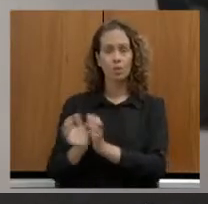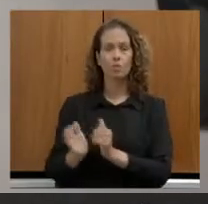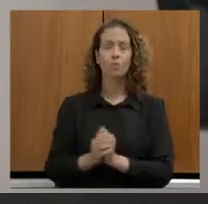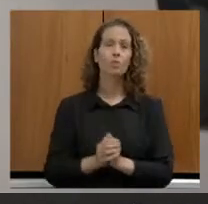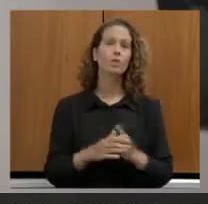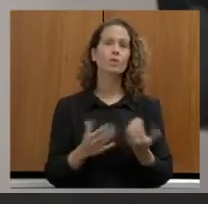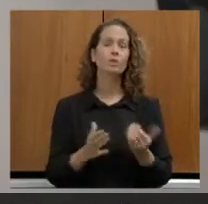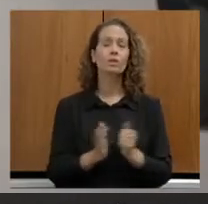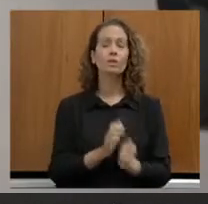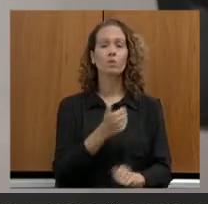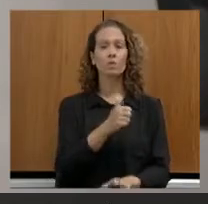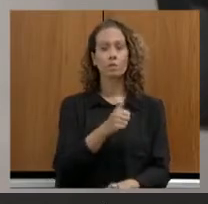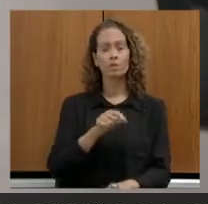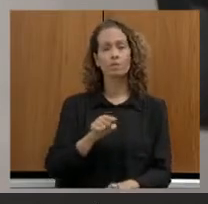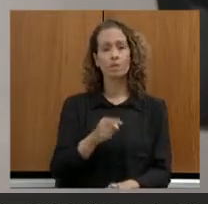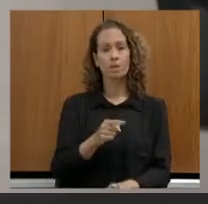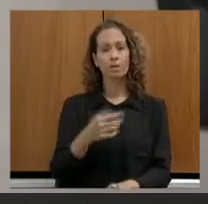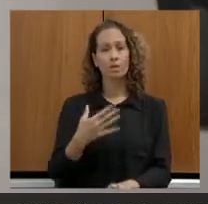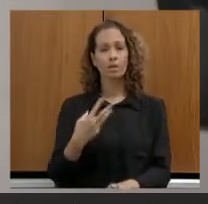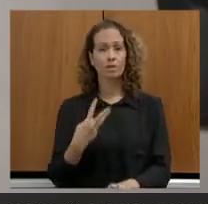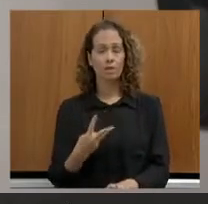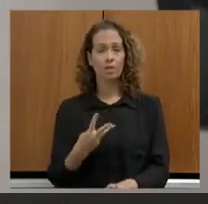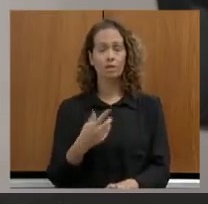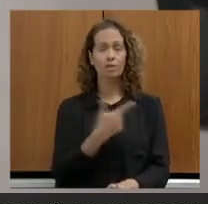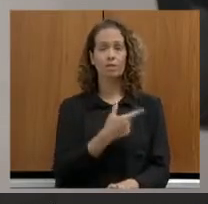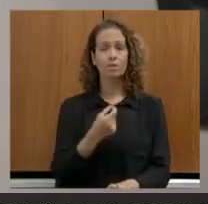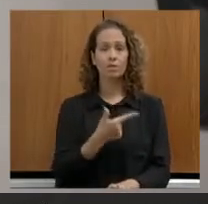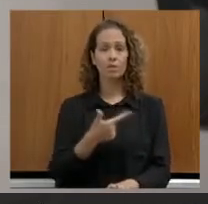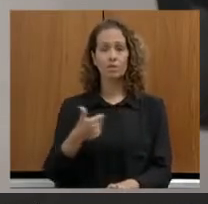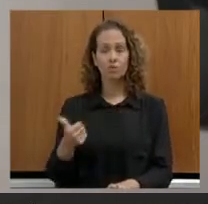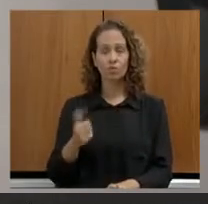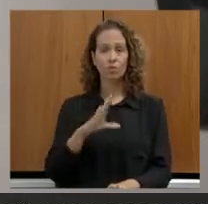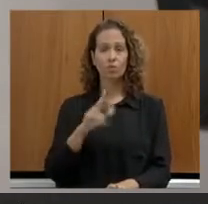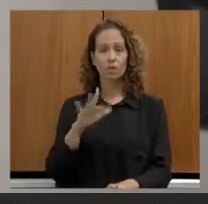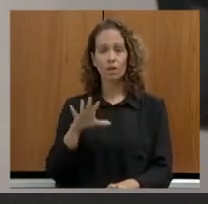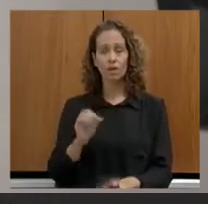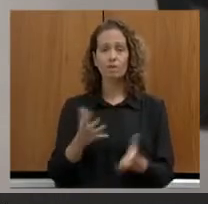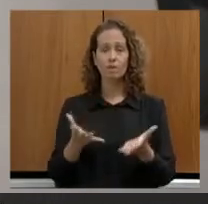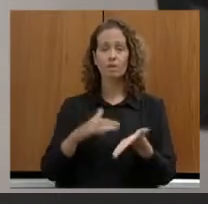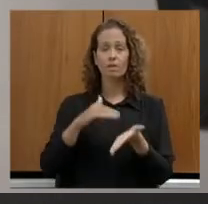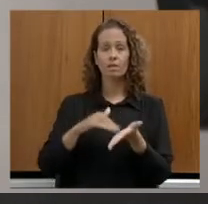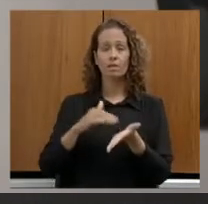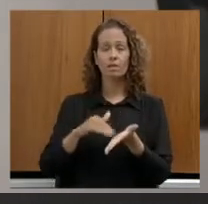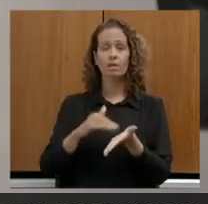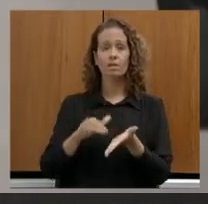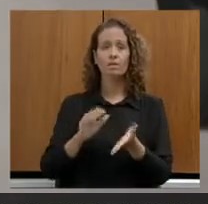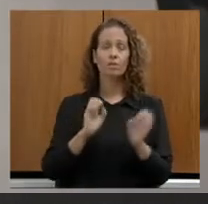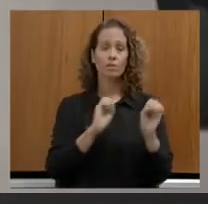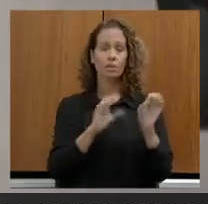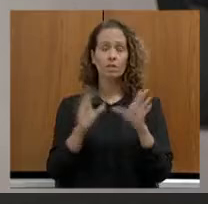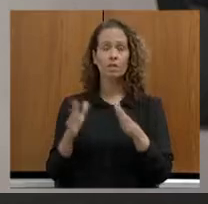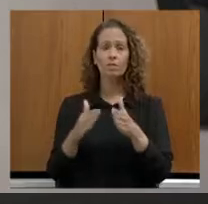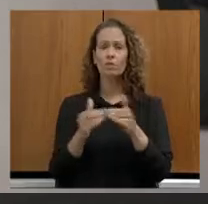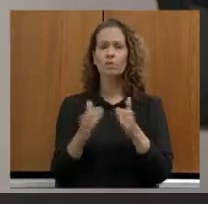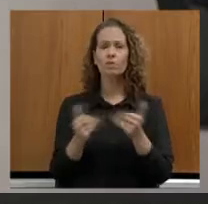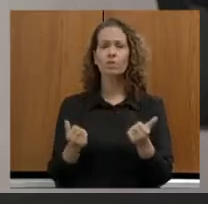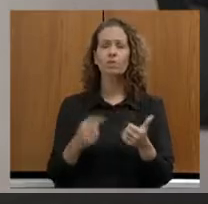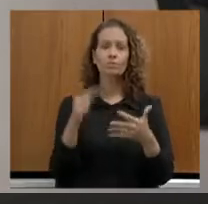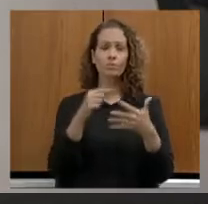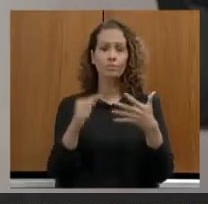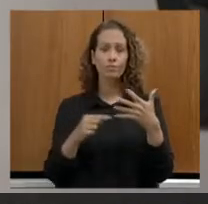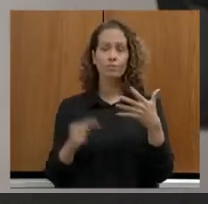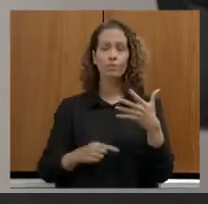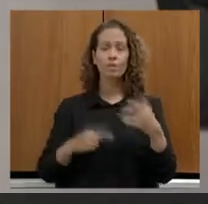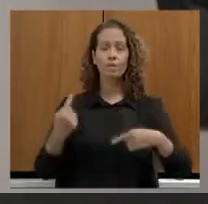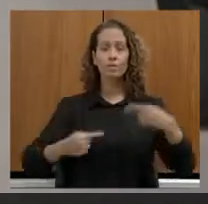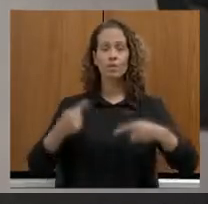ele mexe como estão as e1003 2021 Deputado Charles Santos requer seja encaminhado à Secretaria de Estado da Educação pedido de providências para a implantação